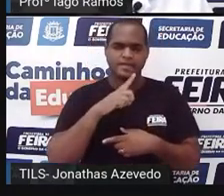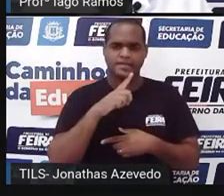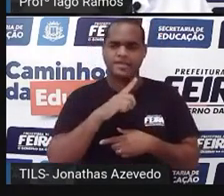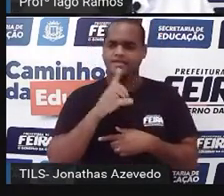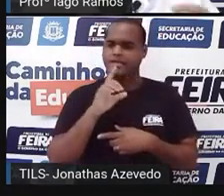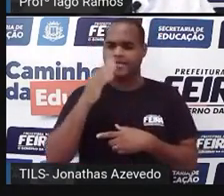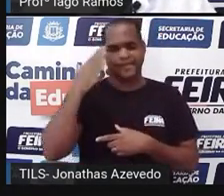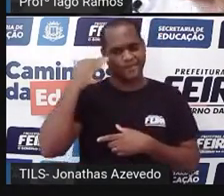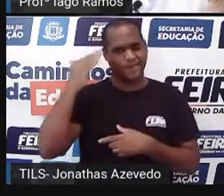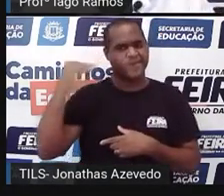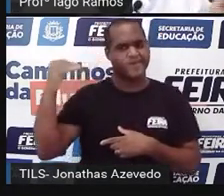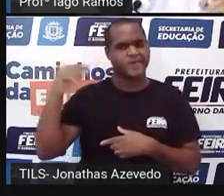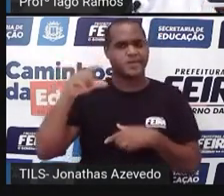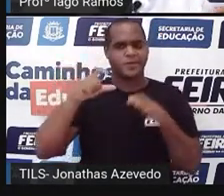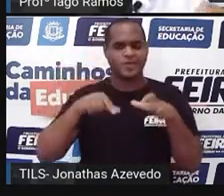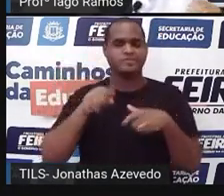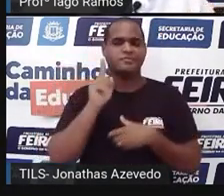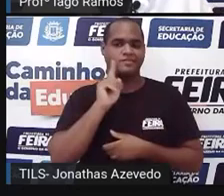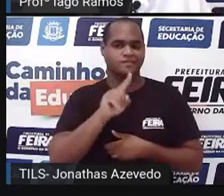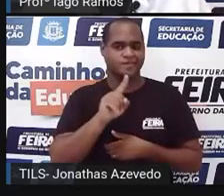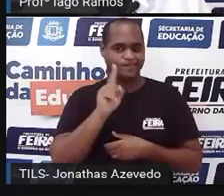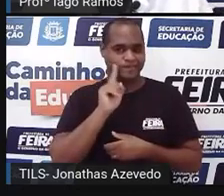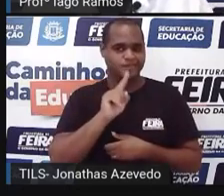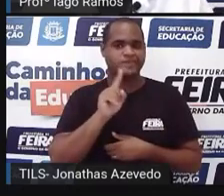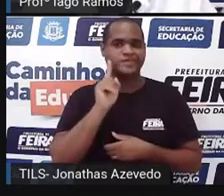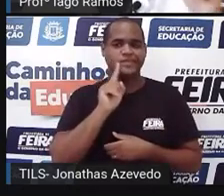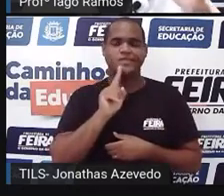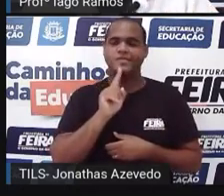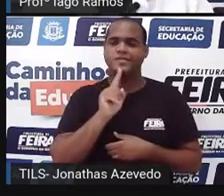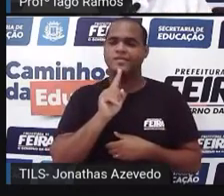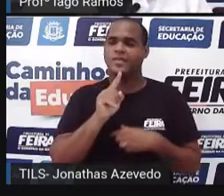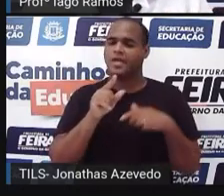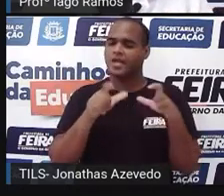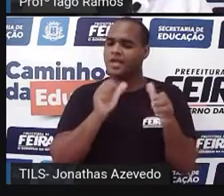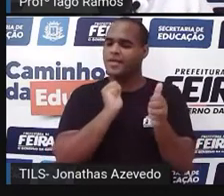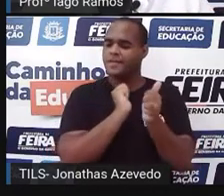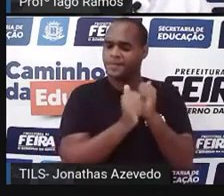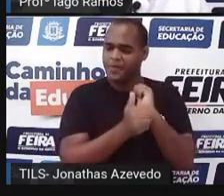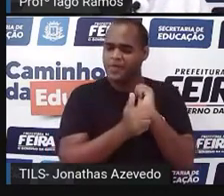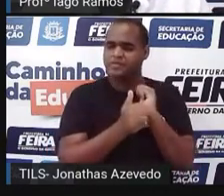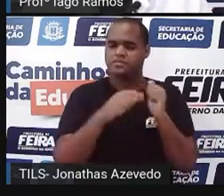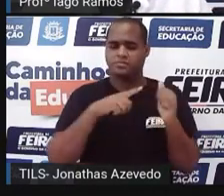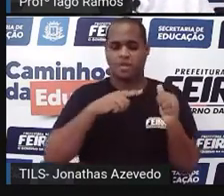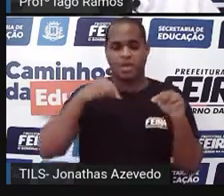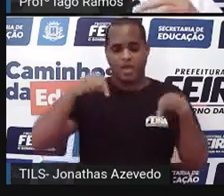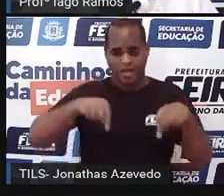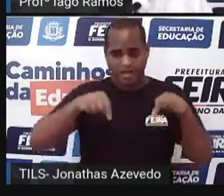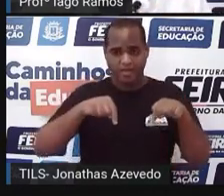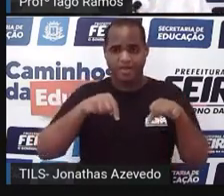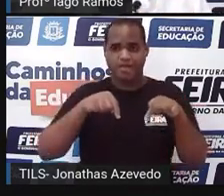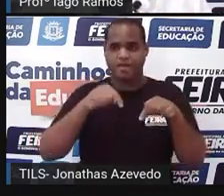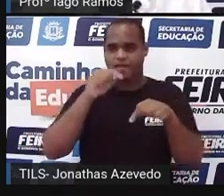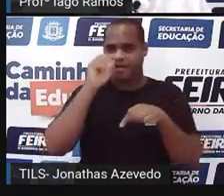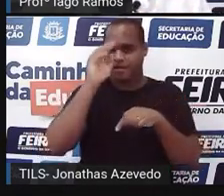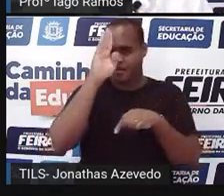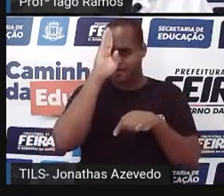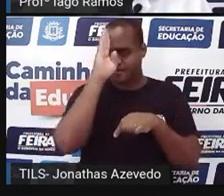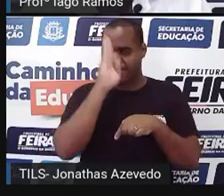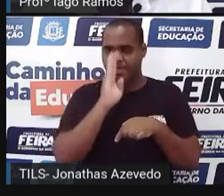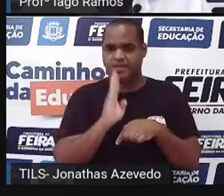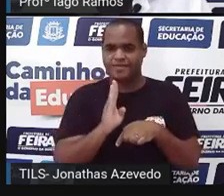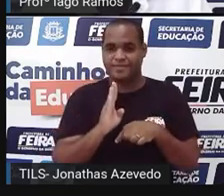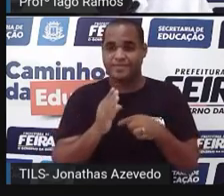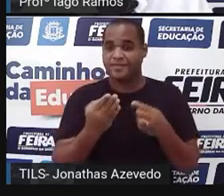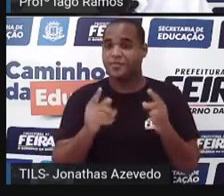mais popular lá nos Estados Unidos da América vamos para o esporte que é bem Popular aqui no nosso